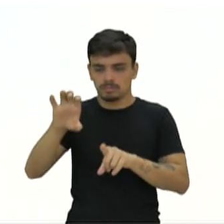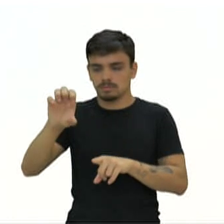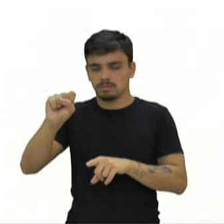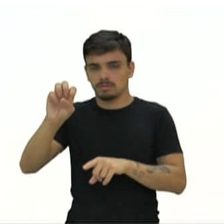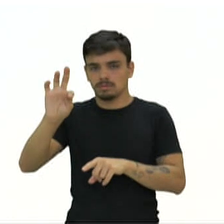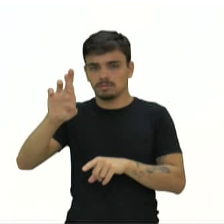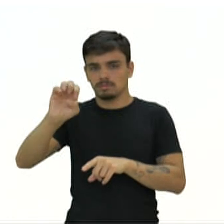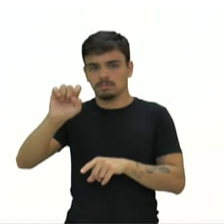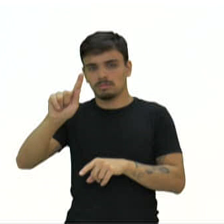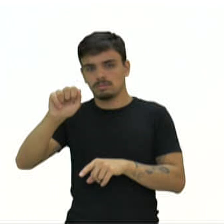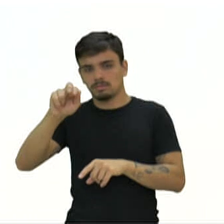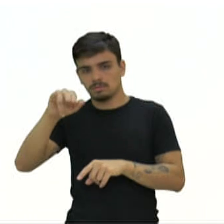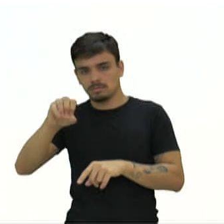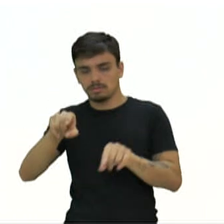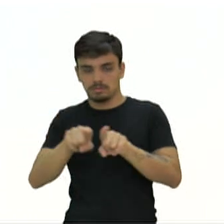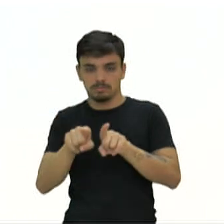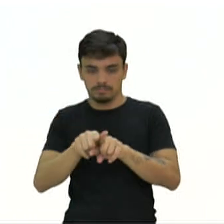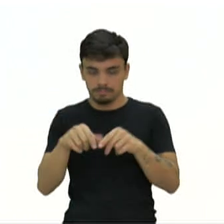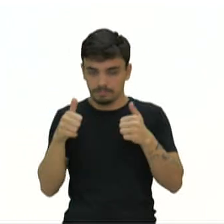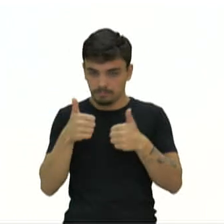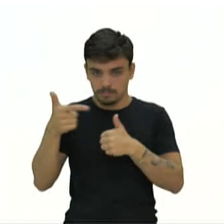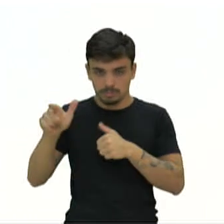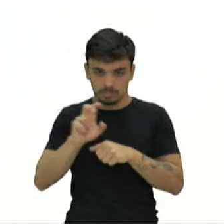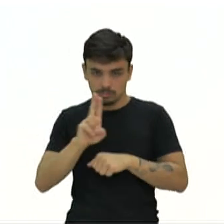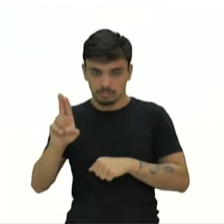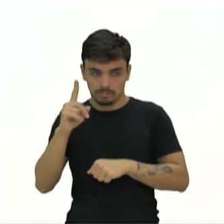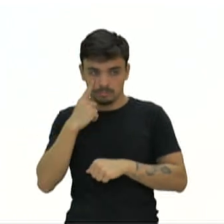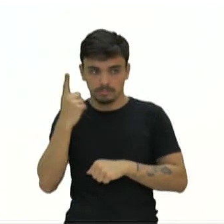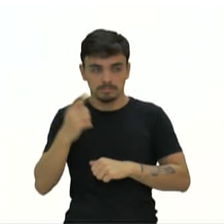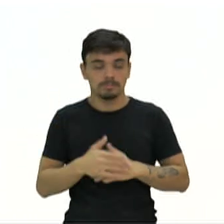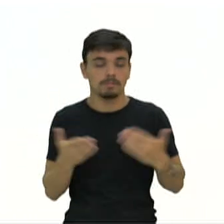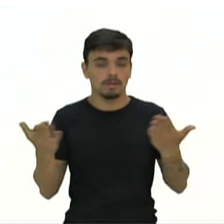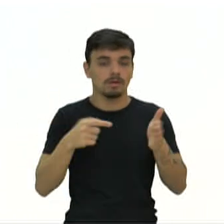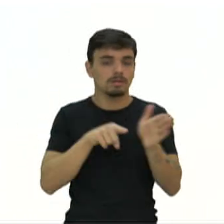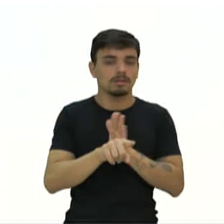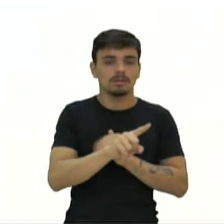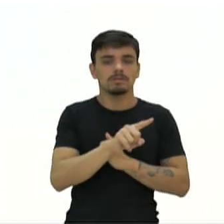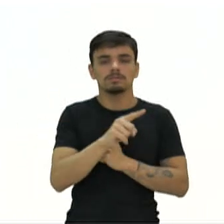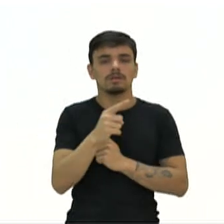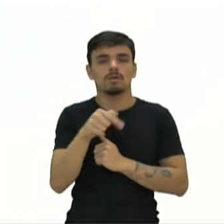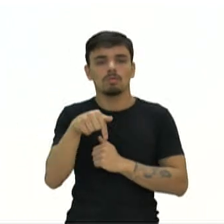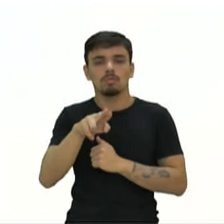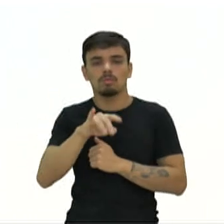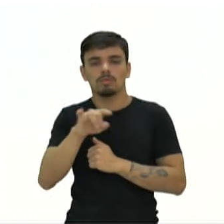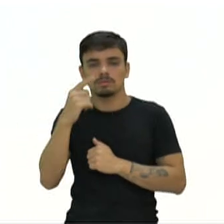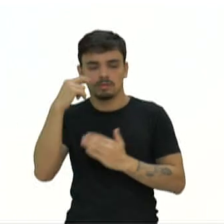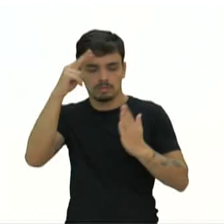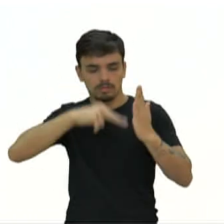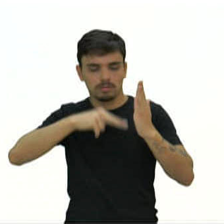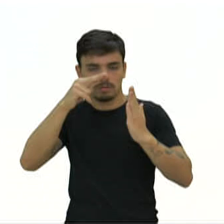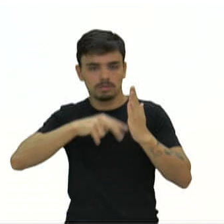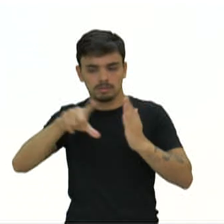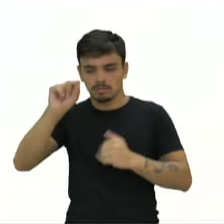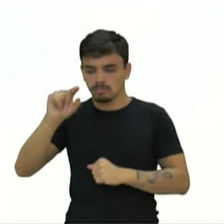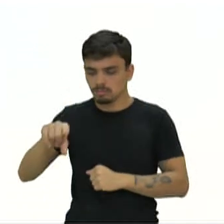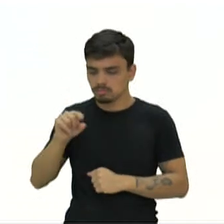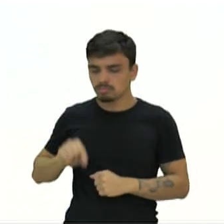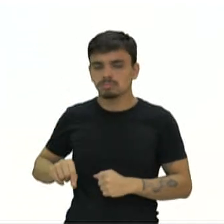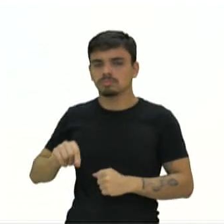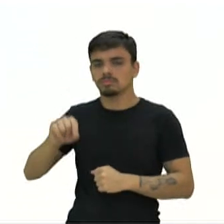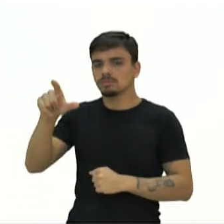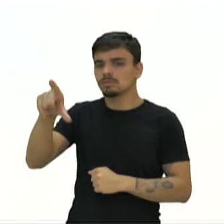e da progesterona. Vamos a um segundo quiz. Analise as alternativas a seguir e marque aquela que